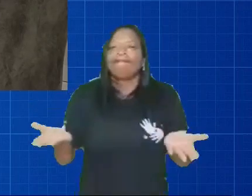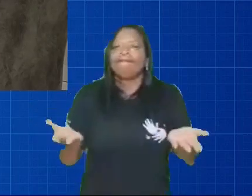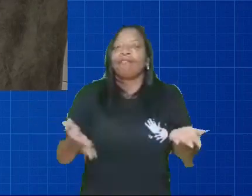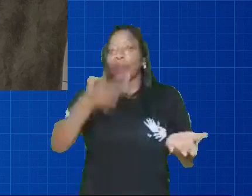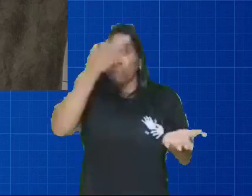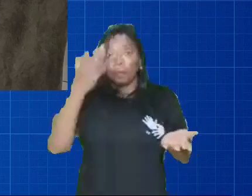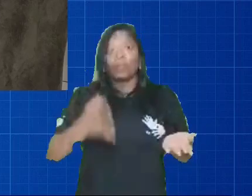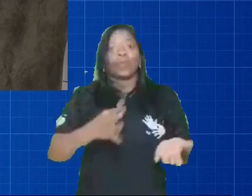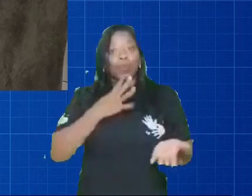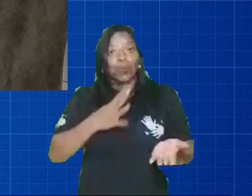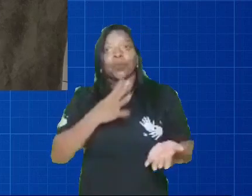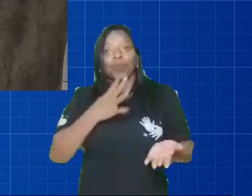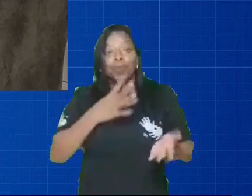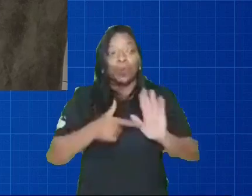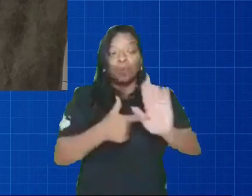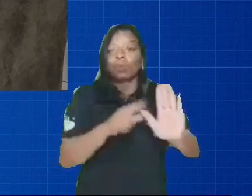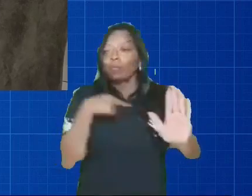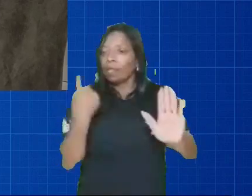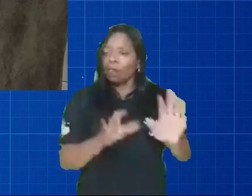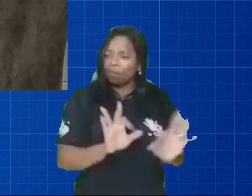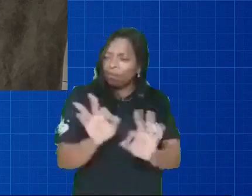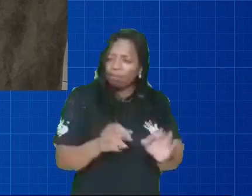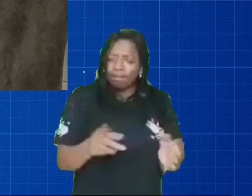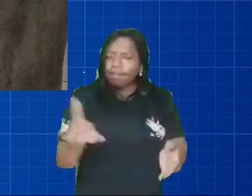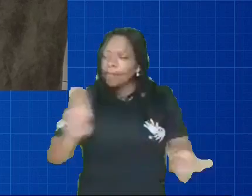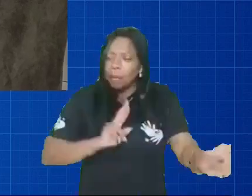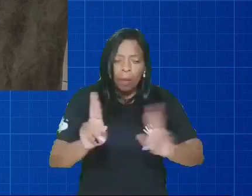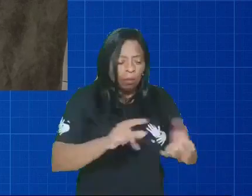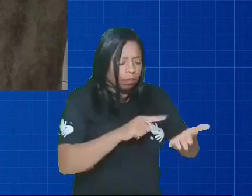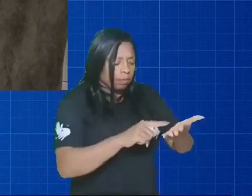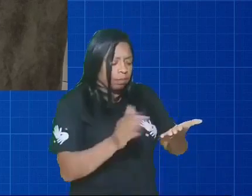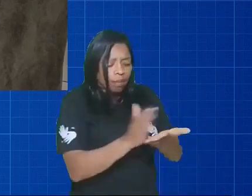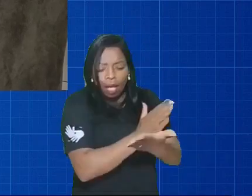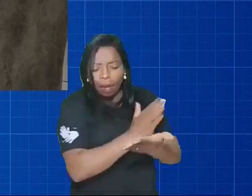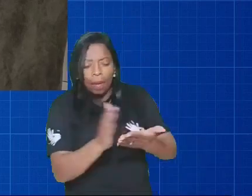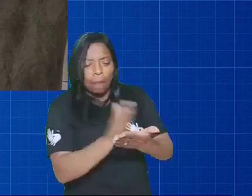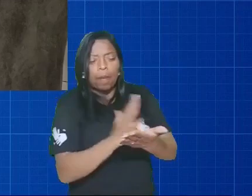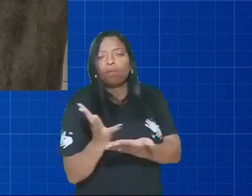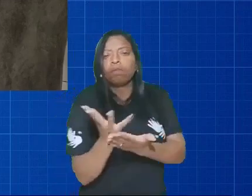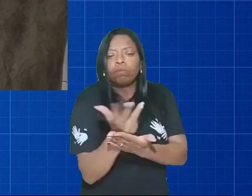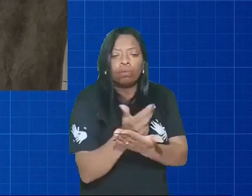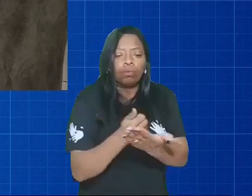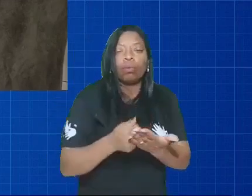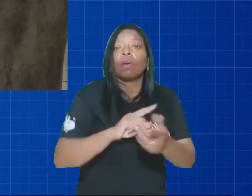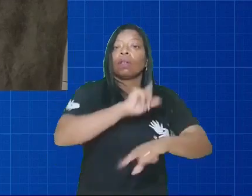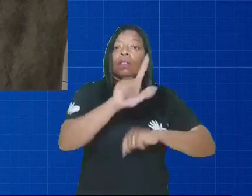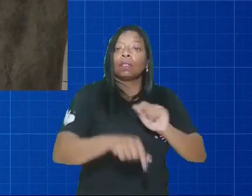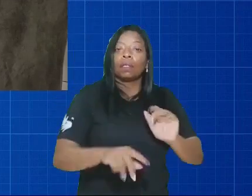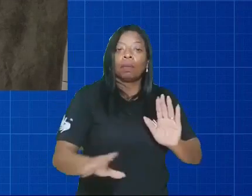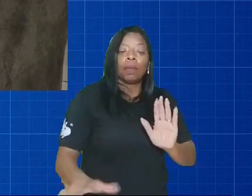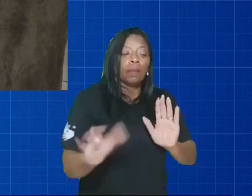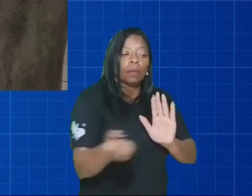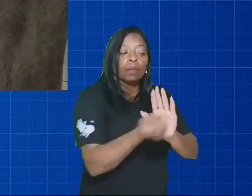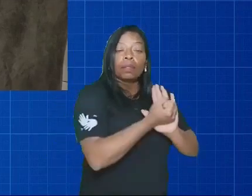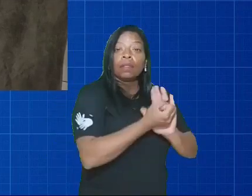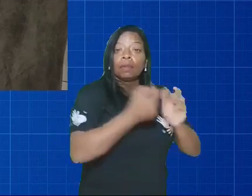dela a gente construiu a política e os projetos que vieram, né, consequentemente. E a gente observou que as pessoas